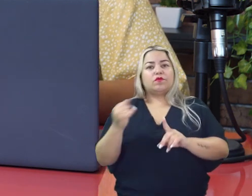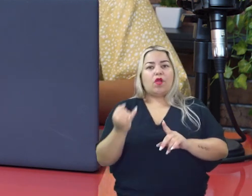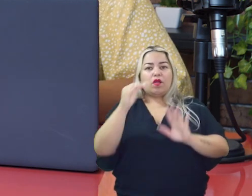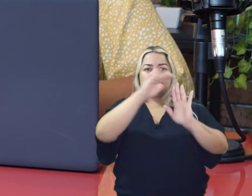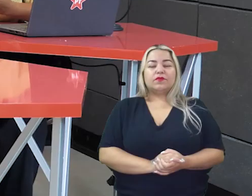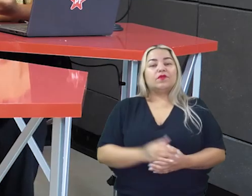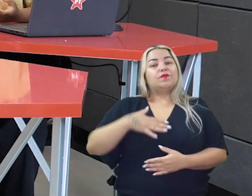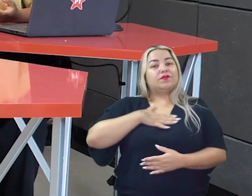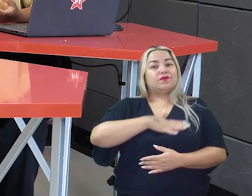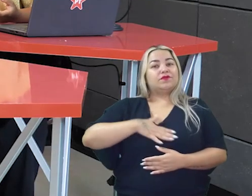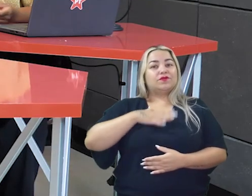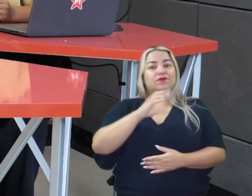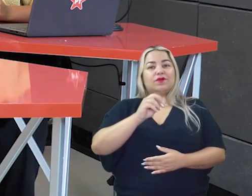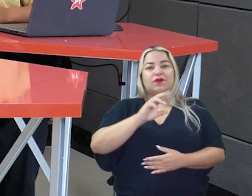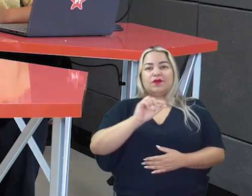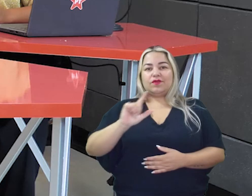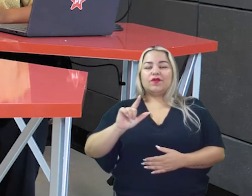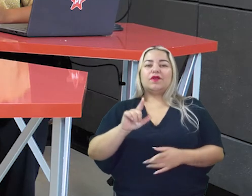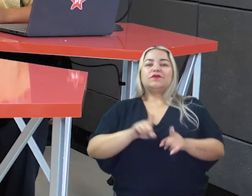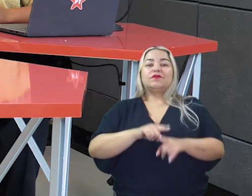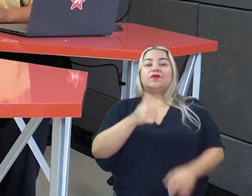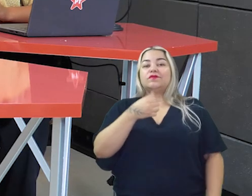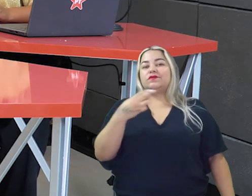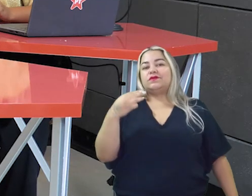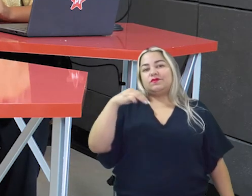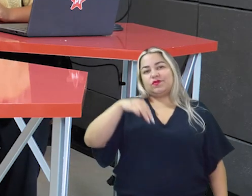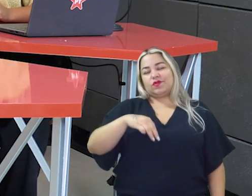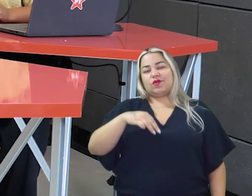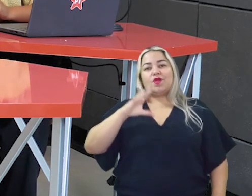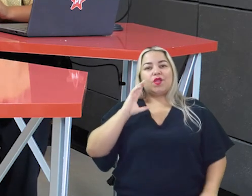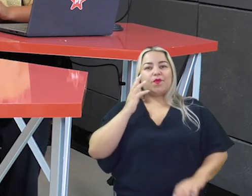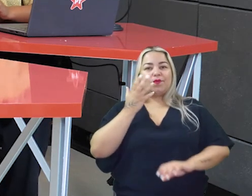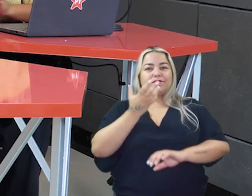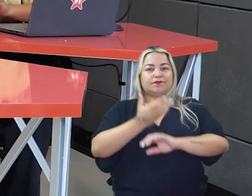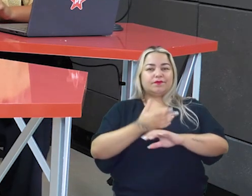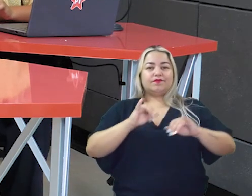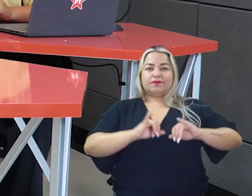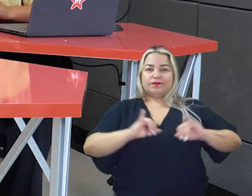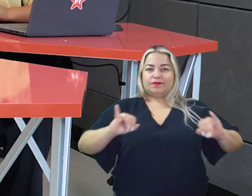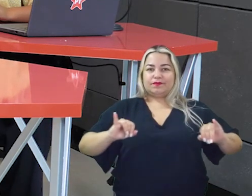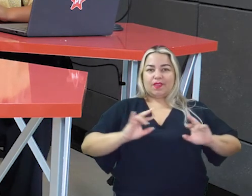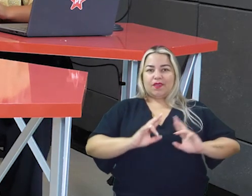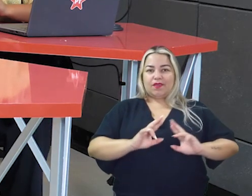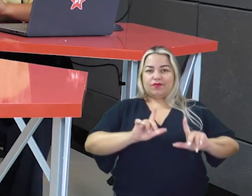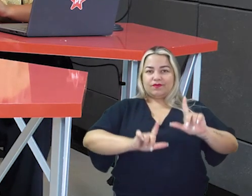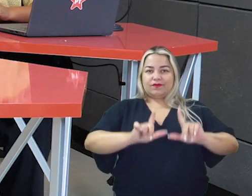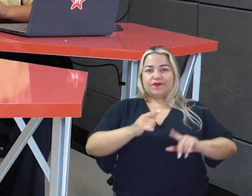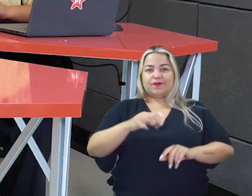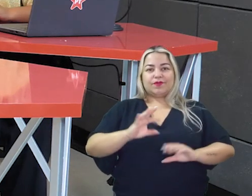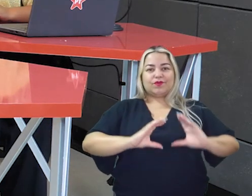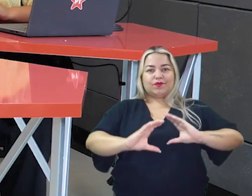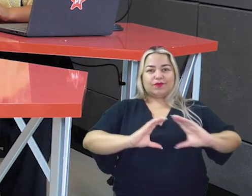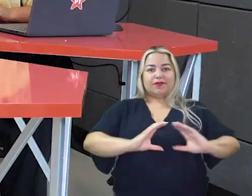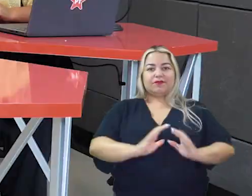outros destaques. Muito prazer, eu sou Carol Brito e esse é o 13 Minutos, o podcast semanal de notícias da rede